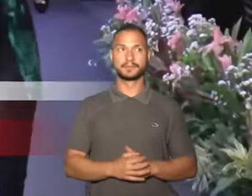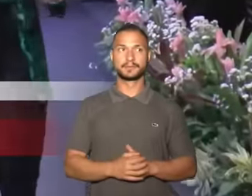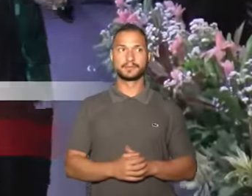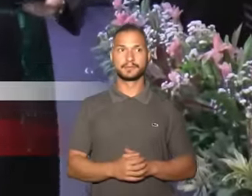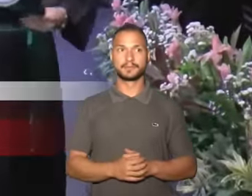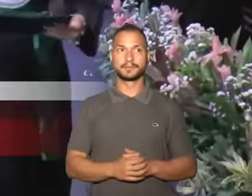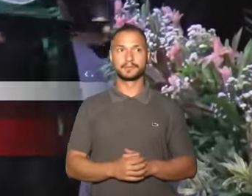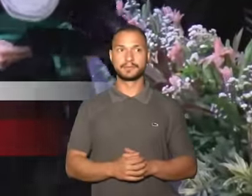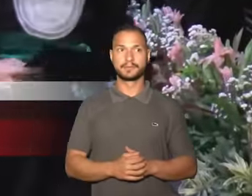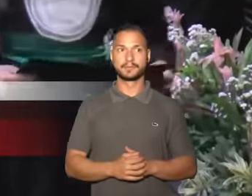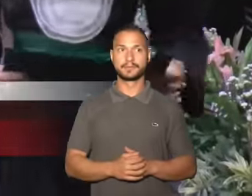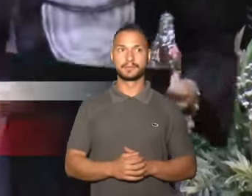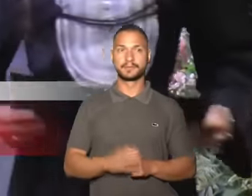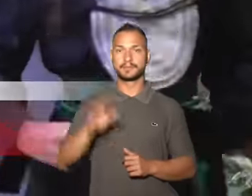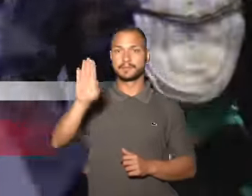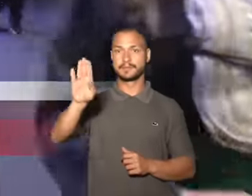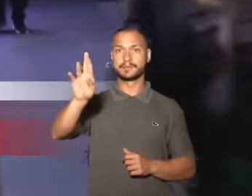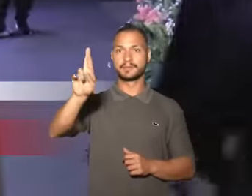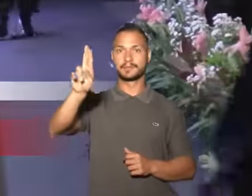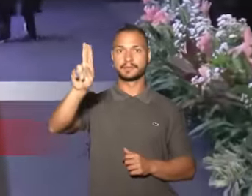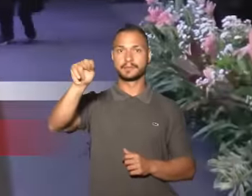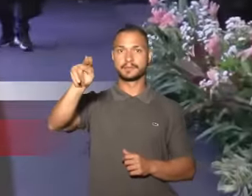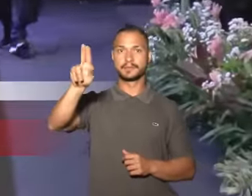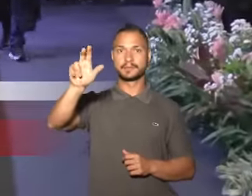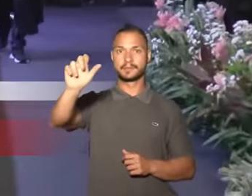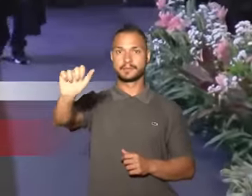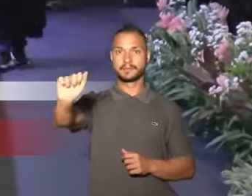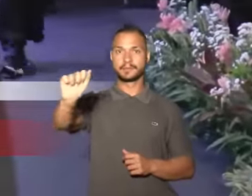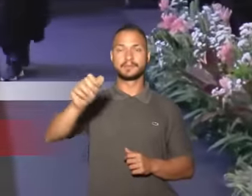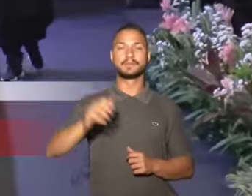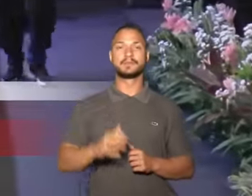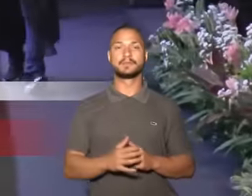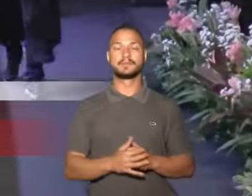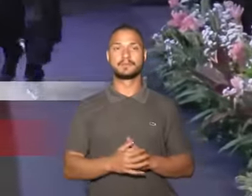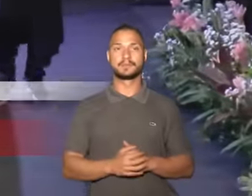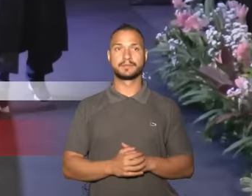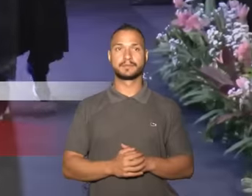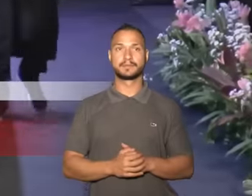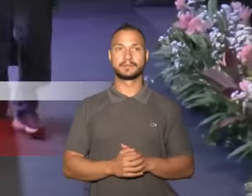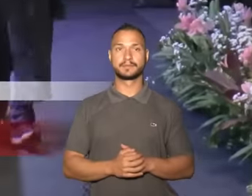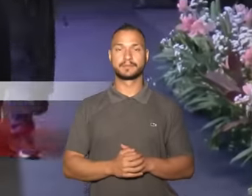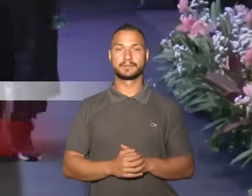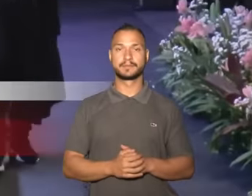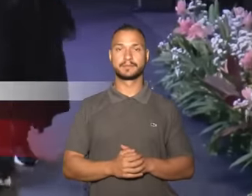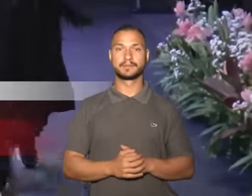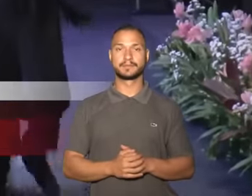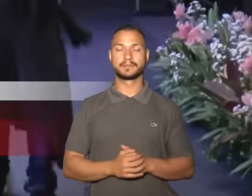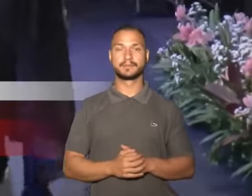Bruna Teodoro de Souza.